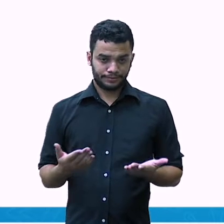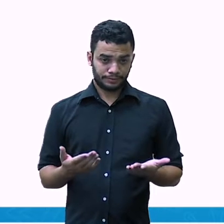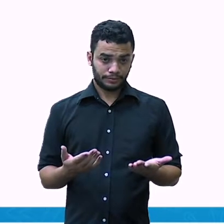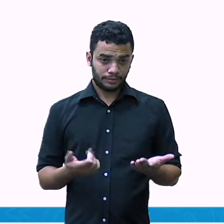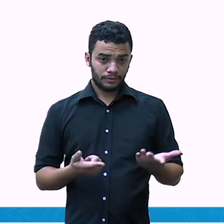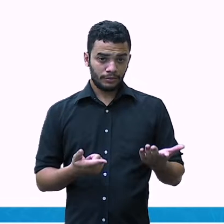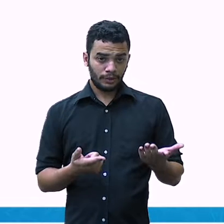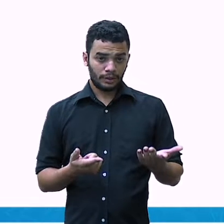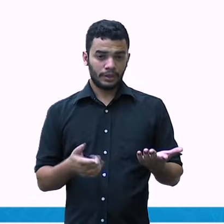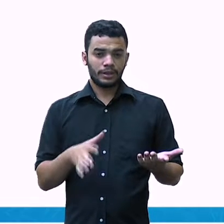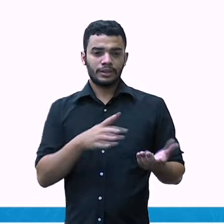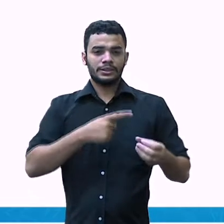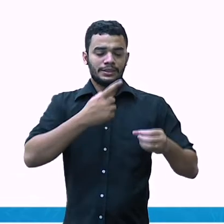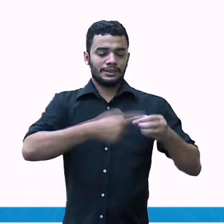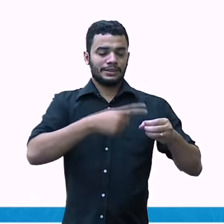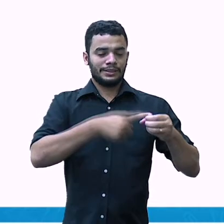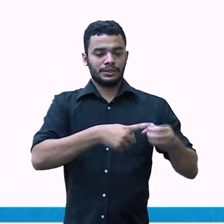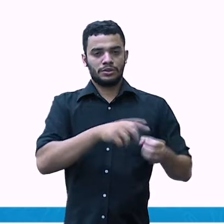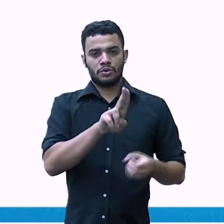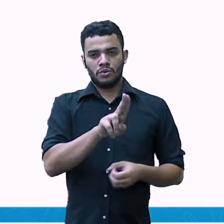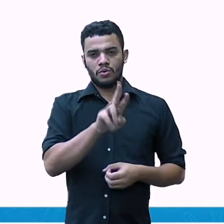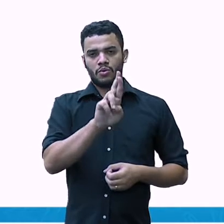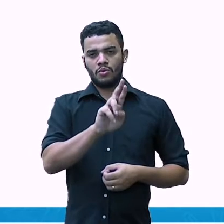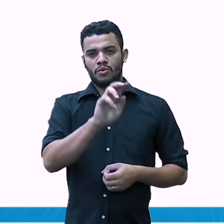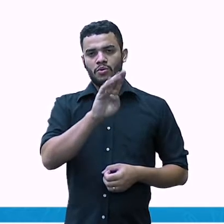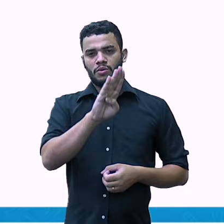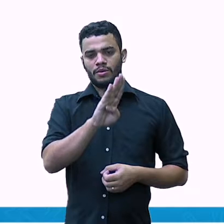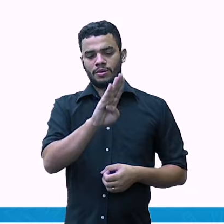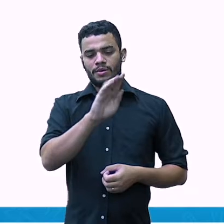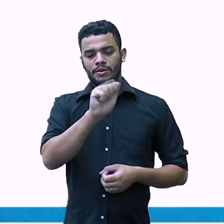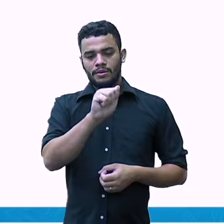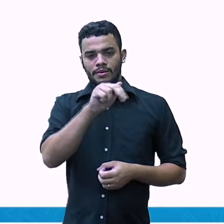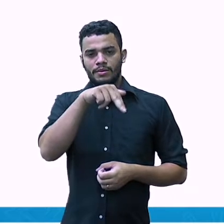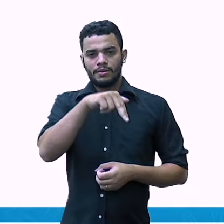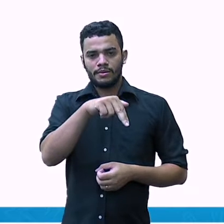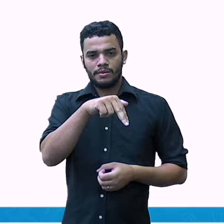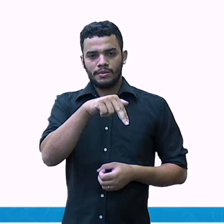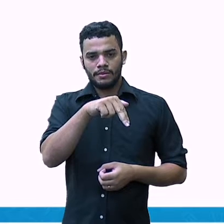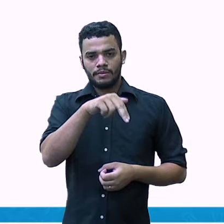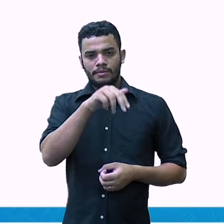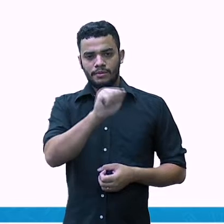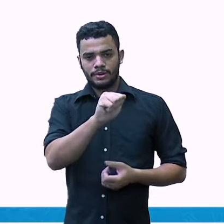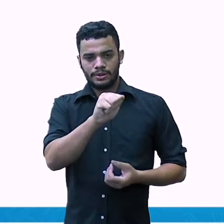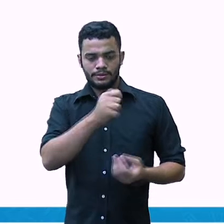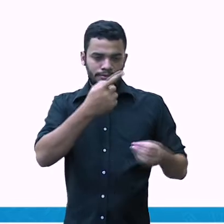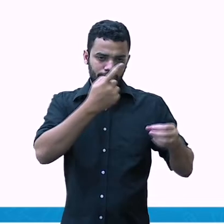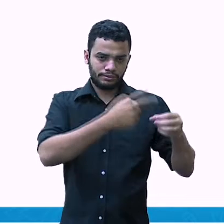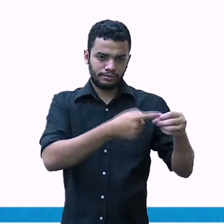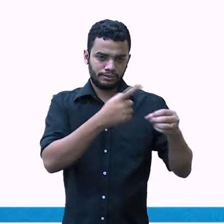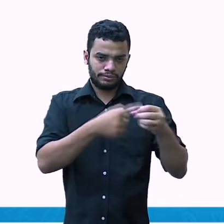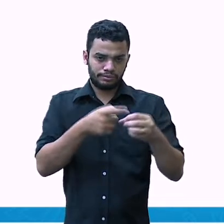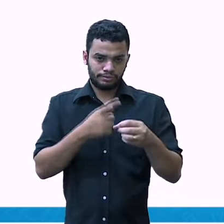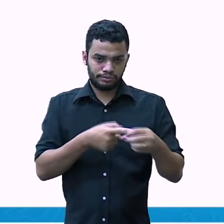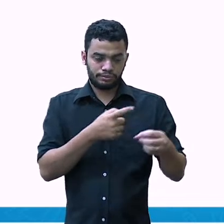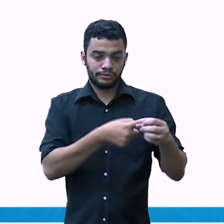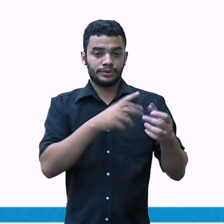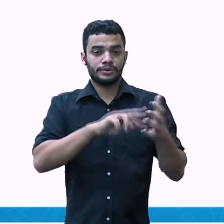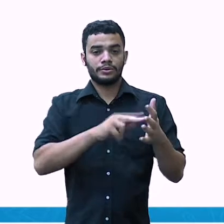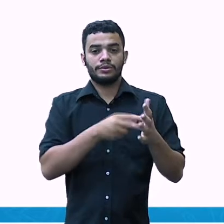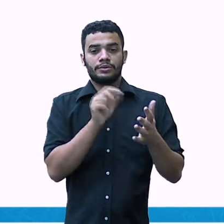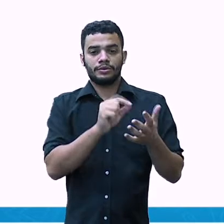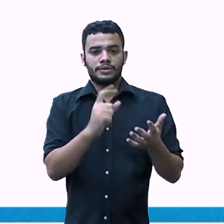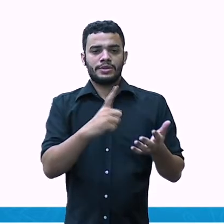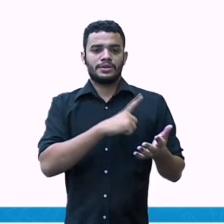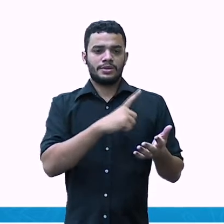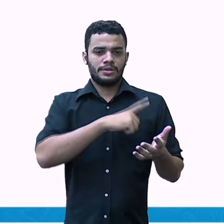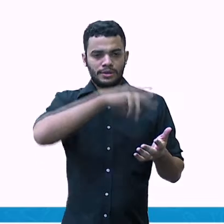município, ou seja, a prefeitura, certo? Em geral, as cidades podem ser transformadas de